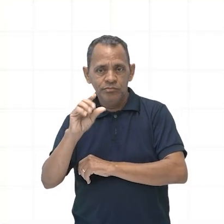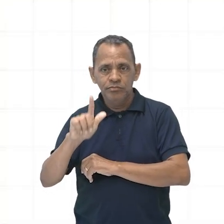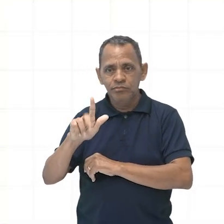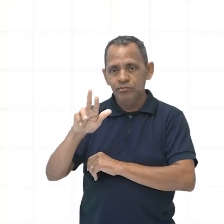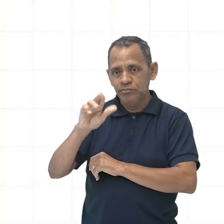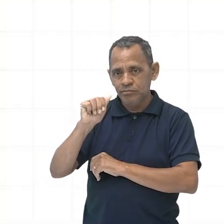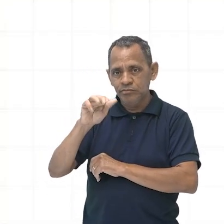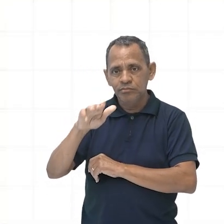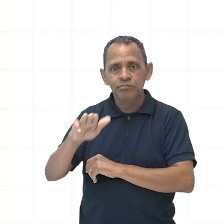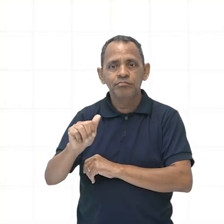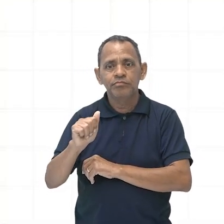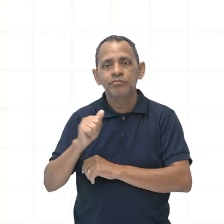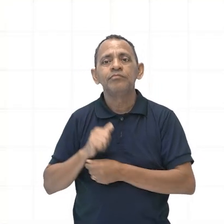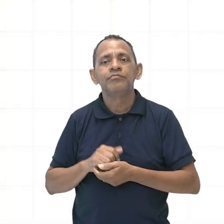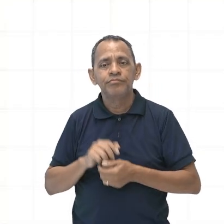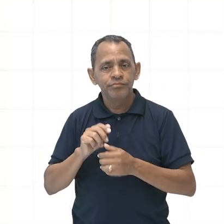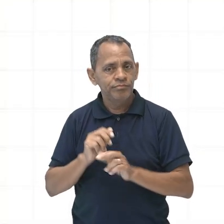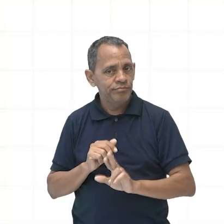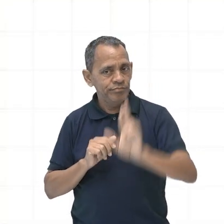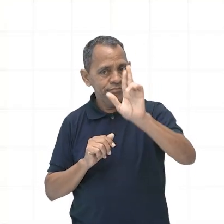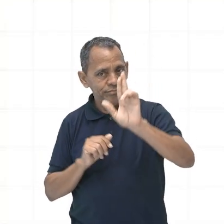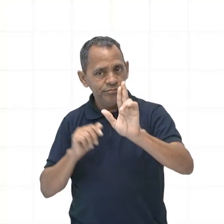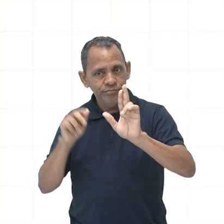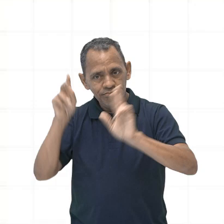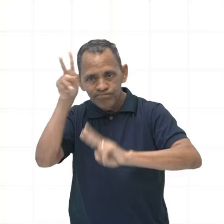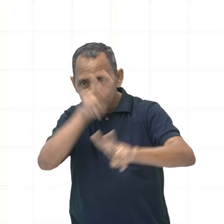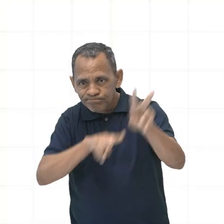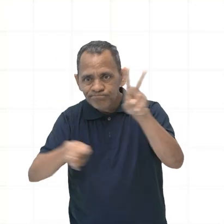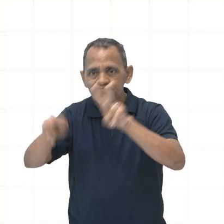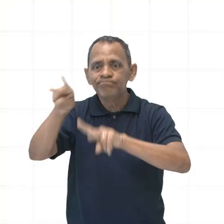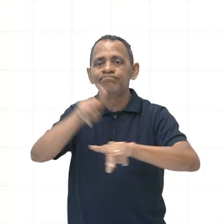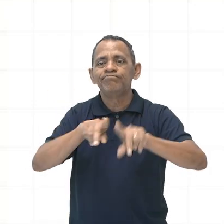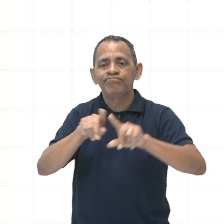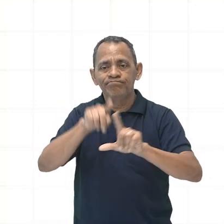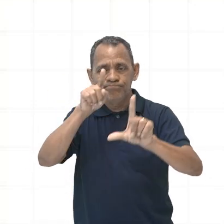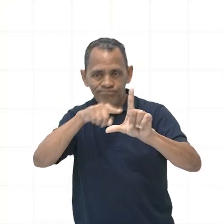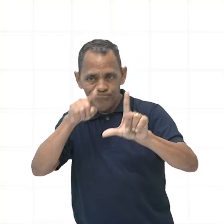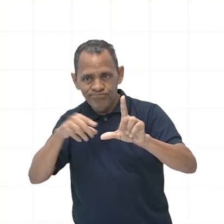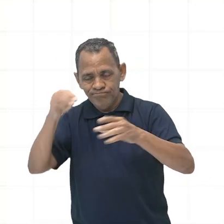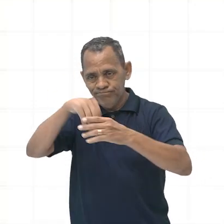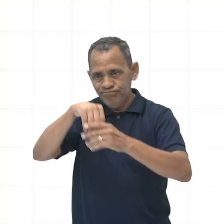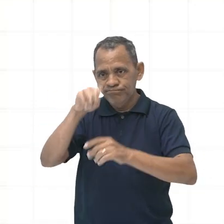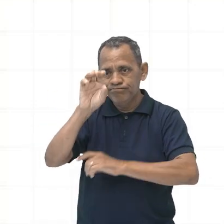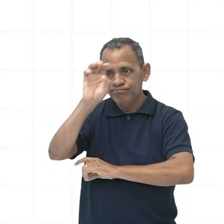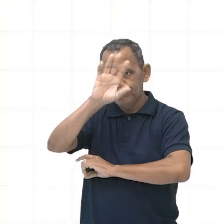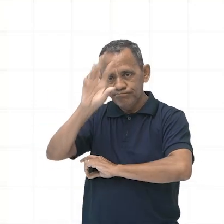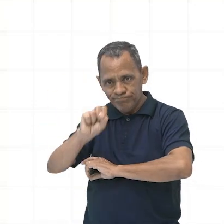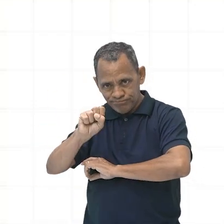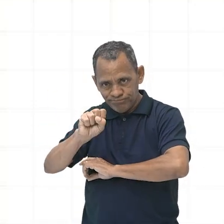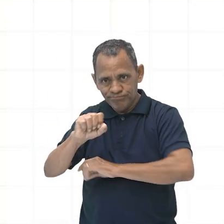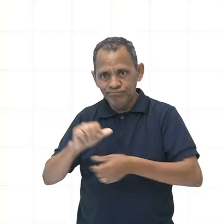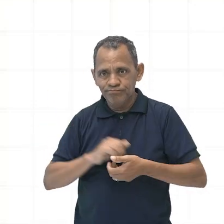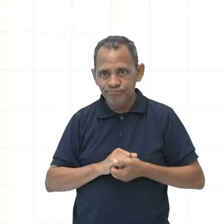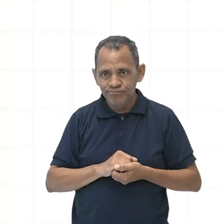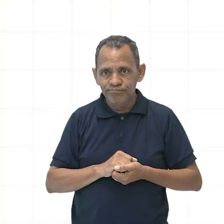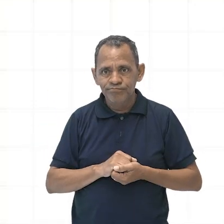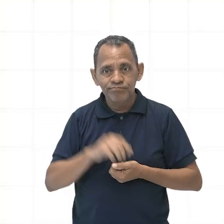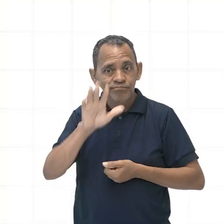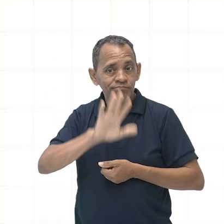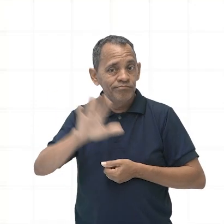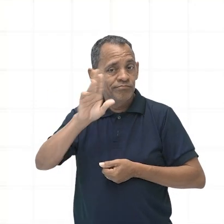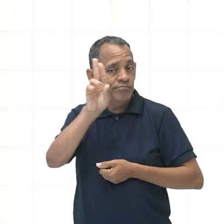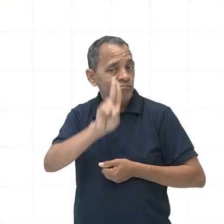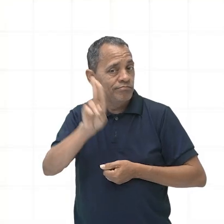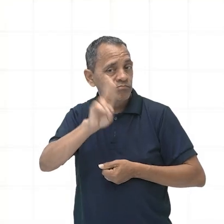representações visuais de dados geográficos em um mapa. Então, geralmente, quando eu utilizo esse tipo de gráfico, eu vou